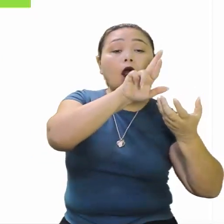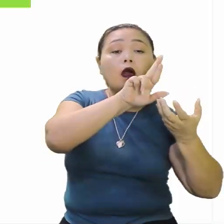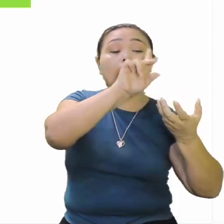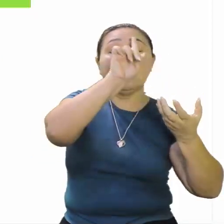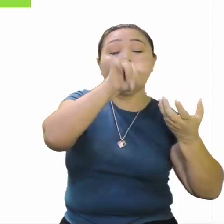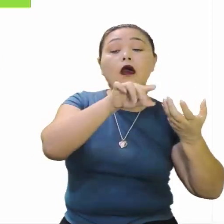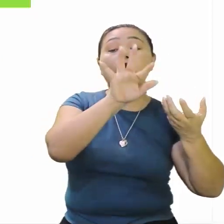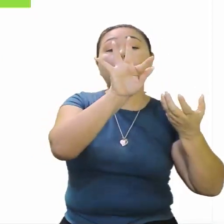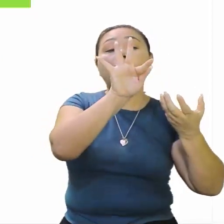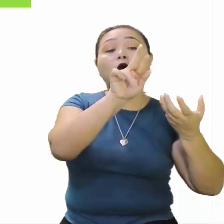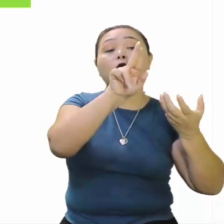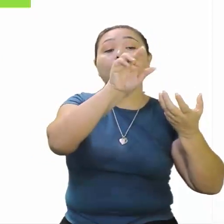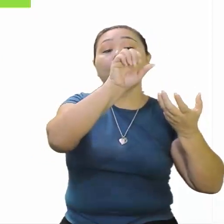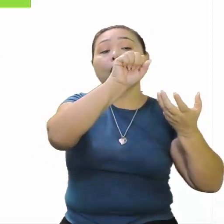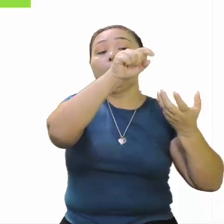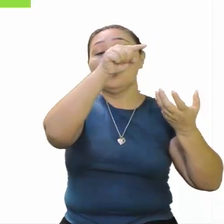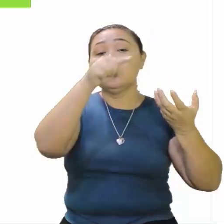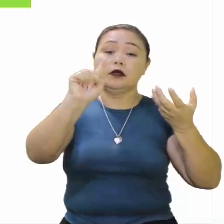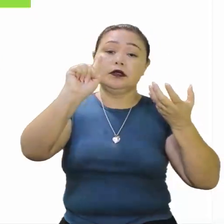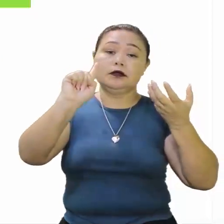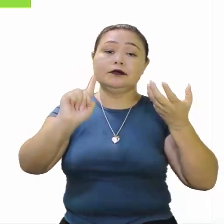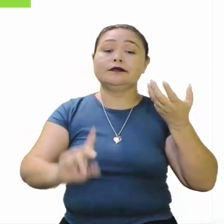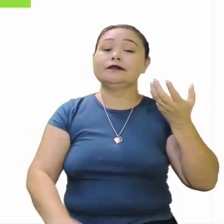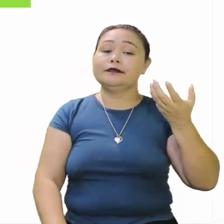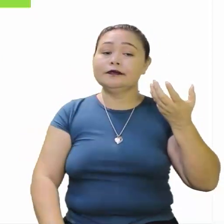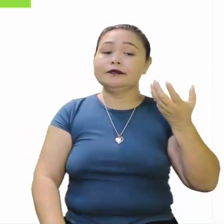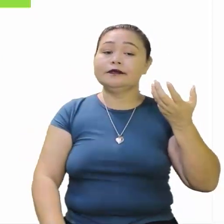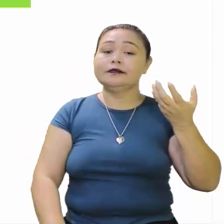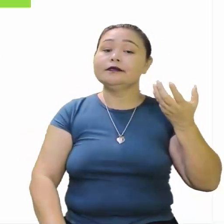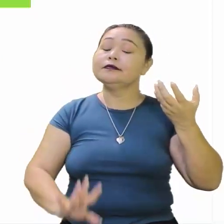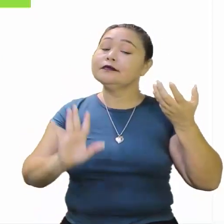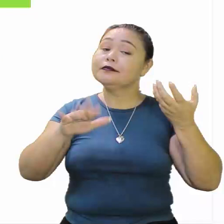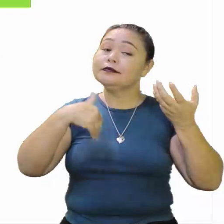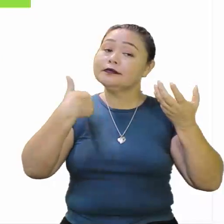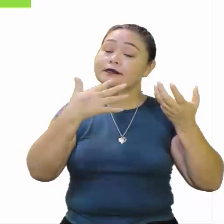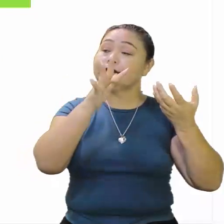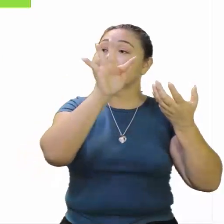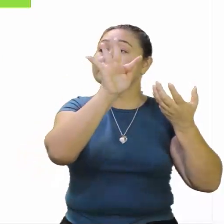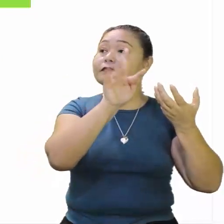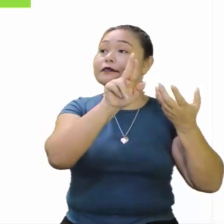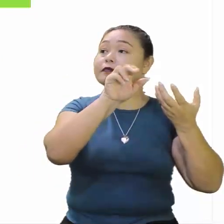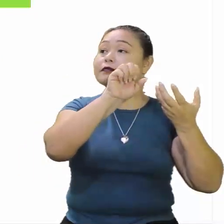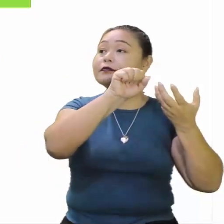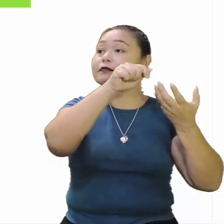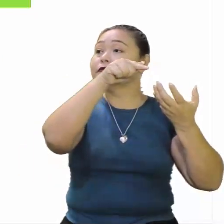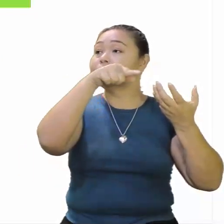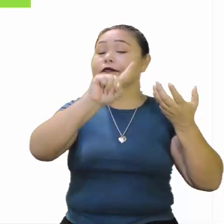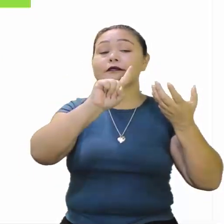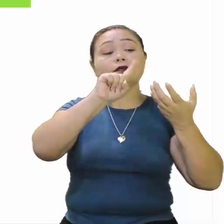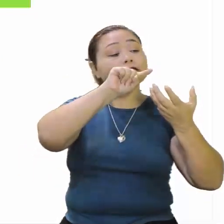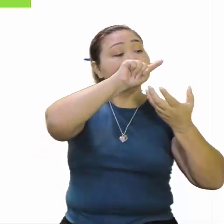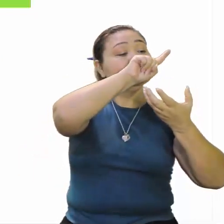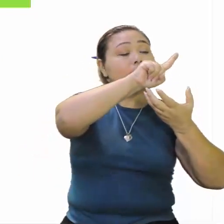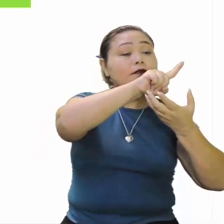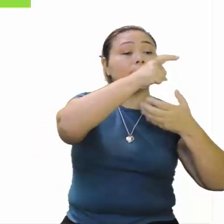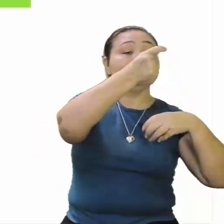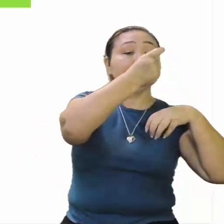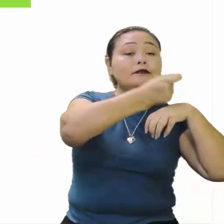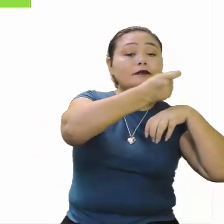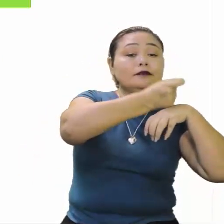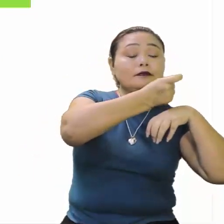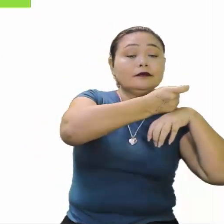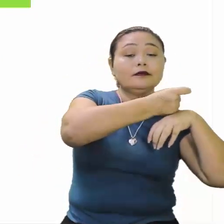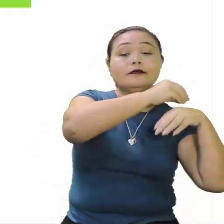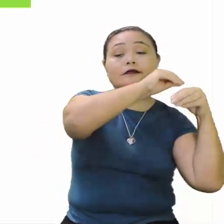de fusão. Tá bom? Então, fusão é a passagem da matéria do